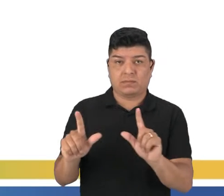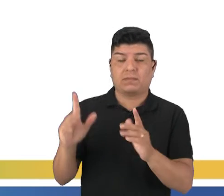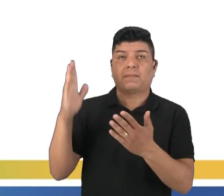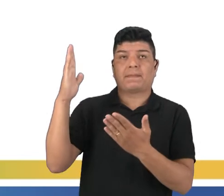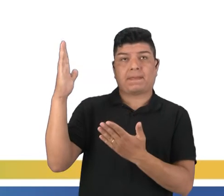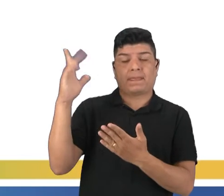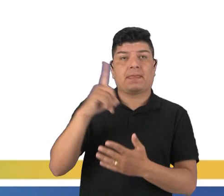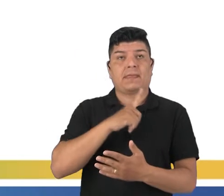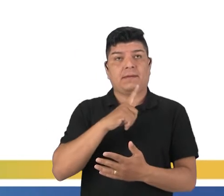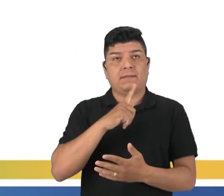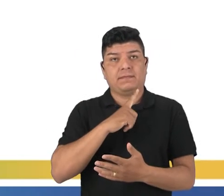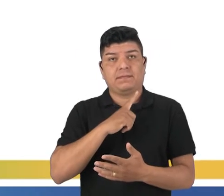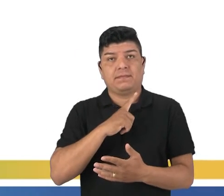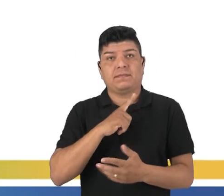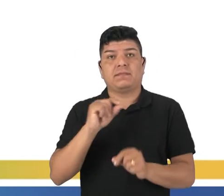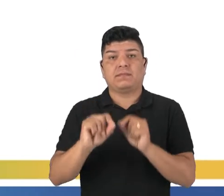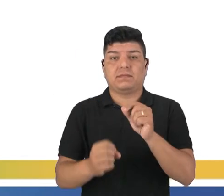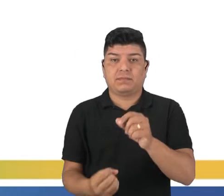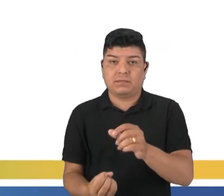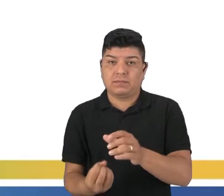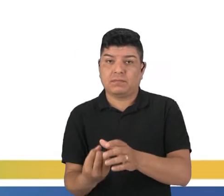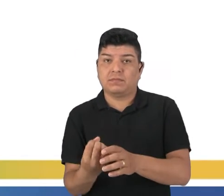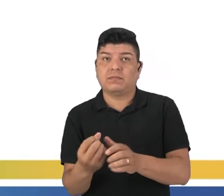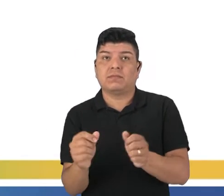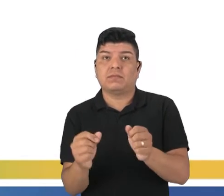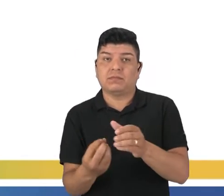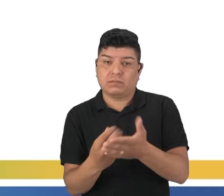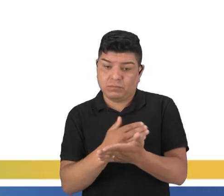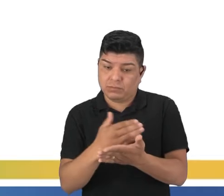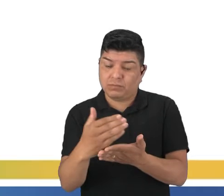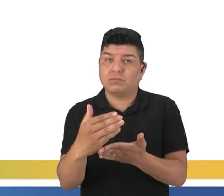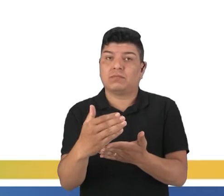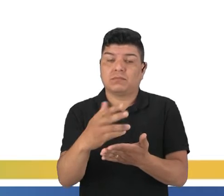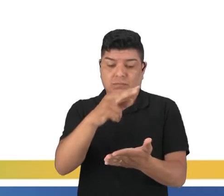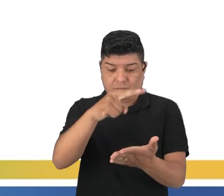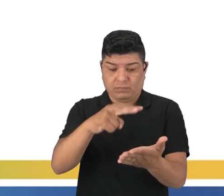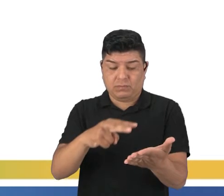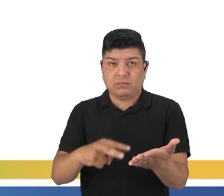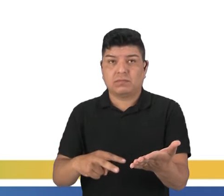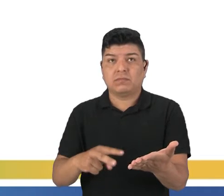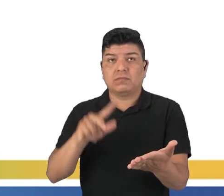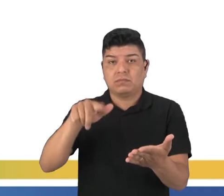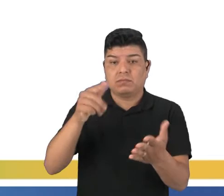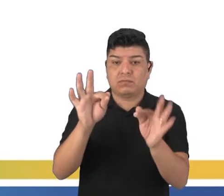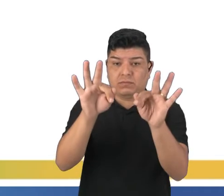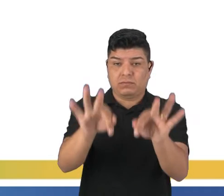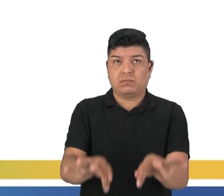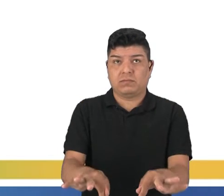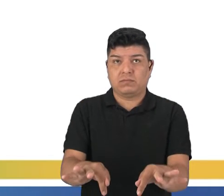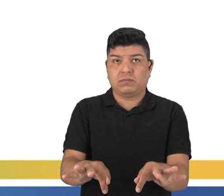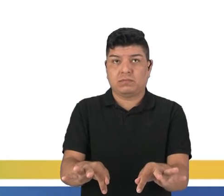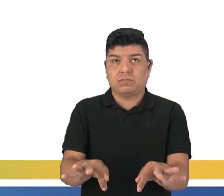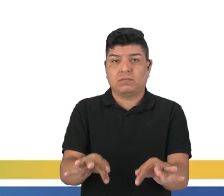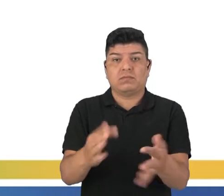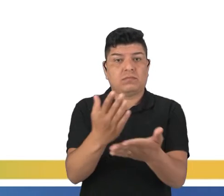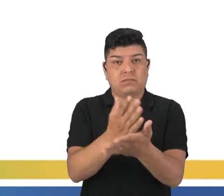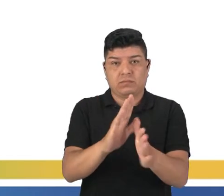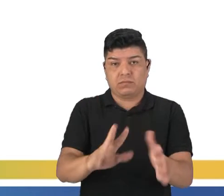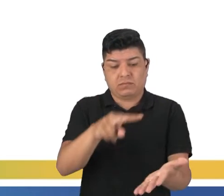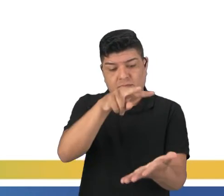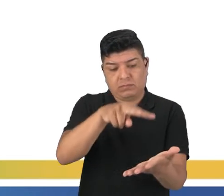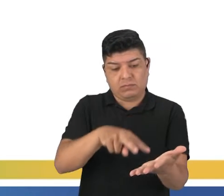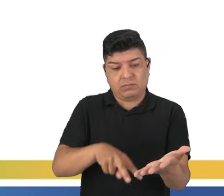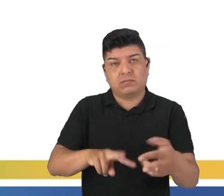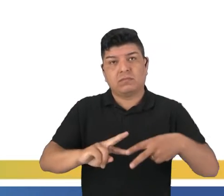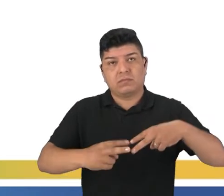imagem, existe a região promotora, que é a região onde começa a leitura, e a região terminal, que é onde termina a